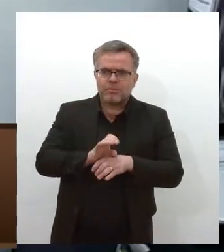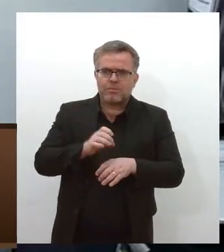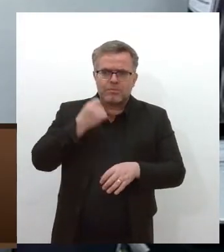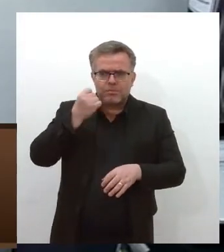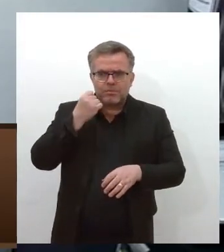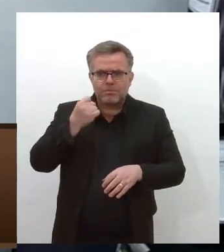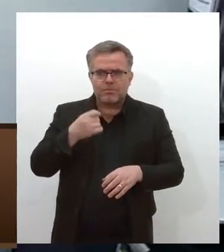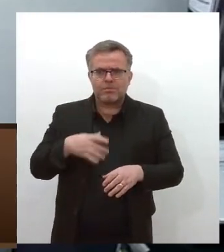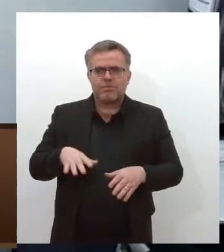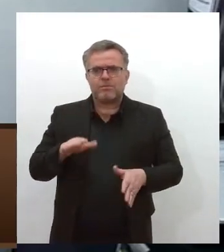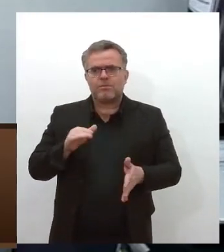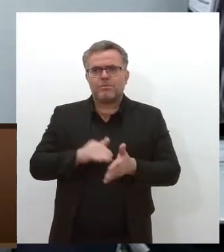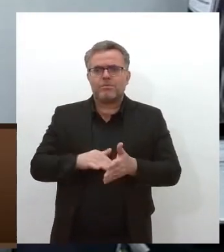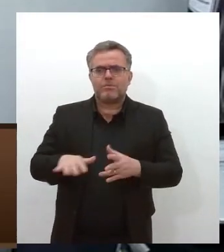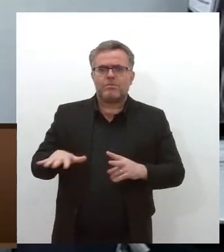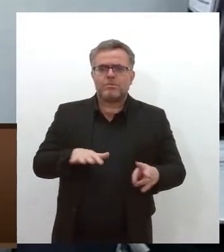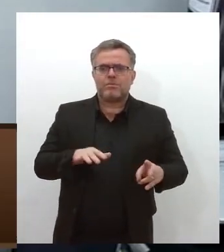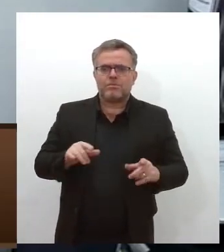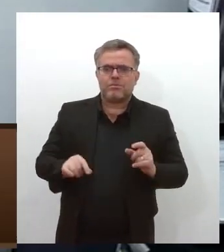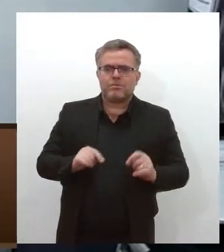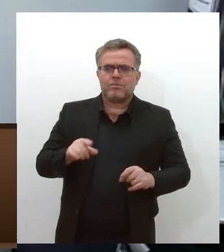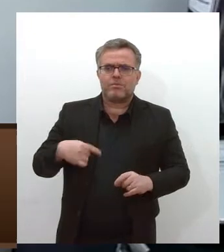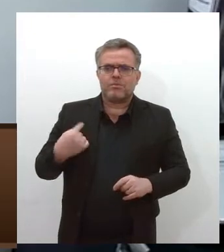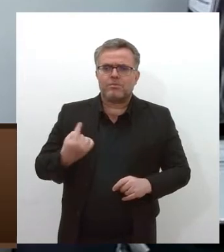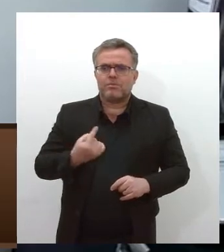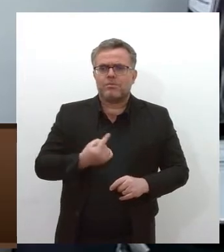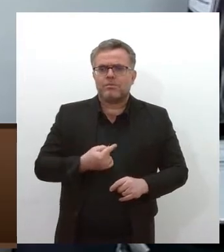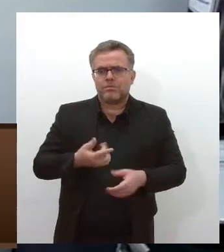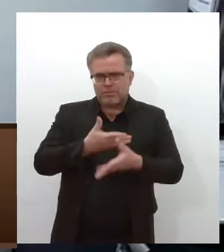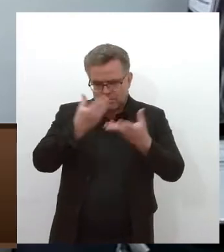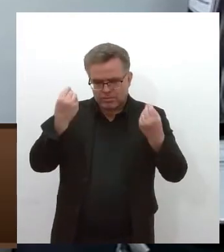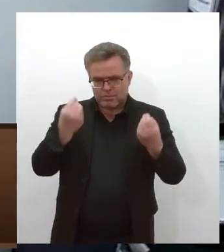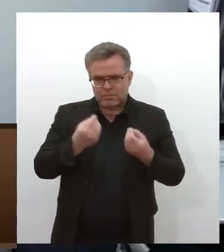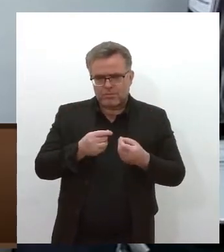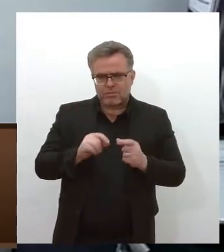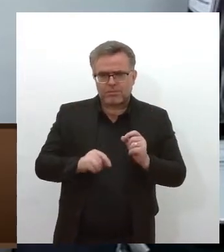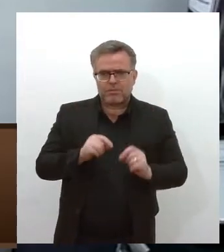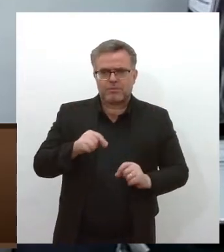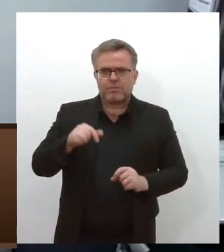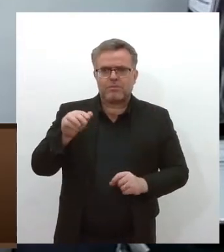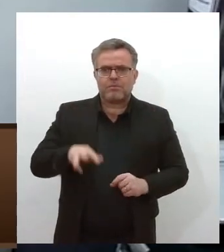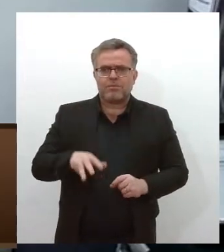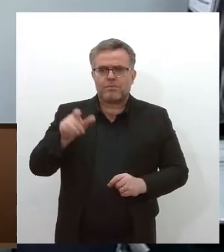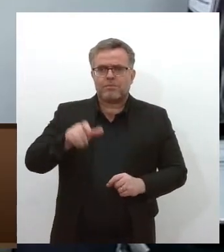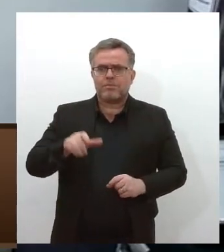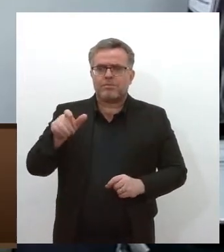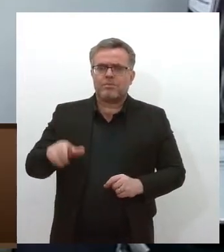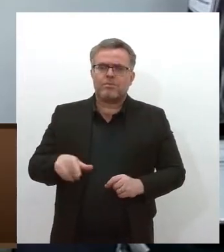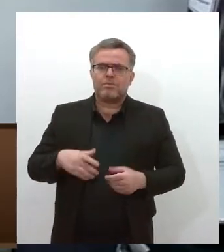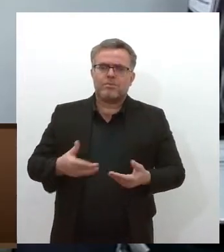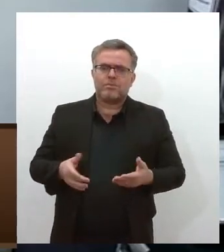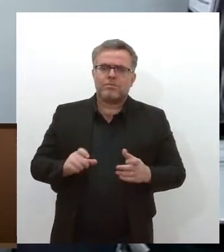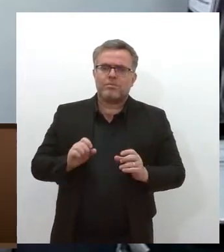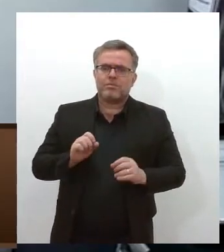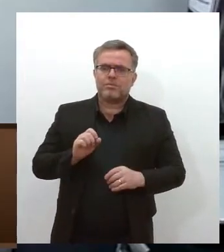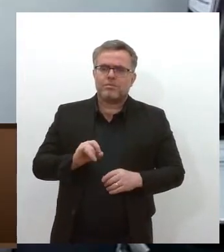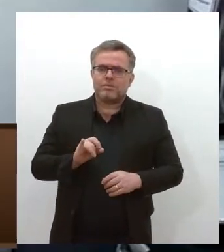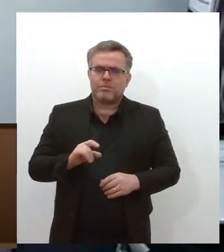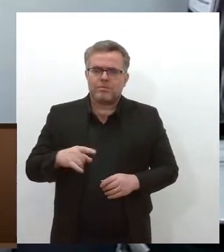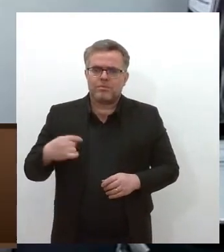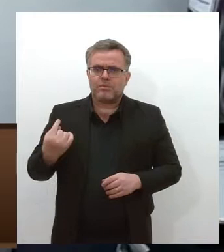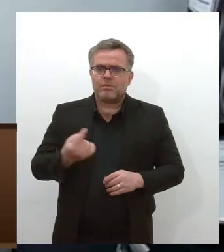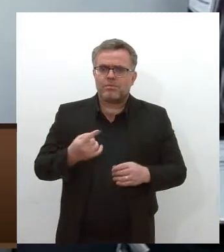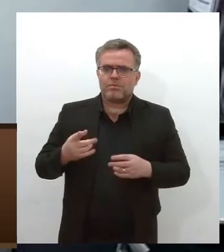semana. E nós acabamos nos esquecendo de quem nós votamos naquela eleição. Agora, se a gente fizer um retrospecto, por exemplo, e